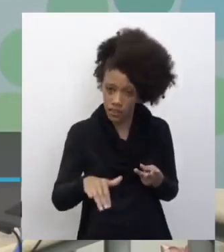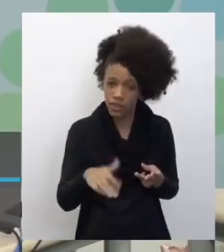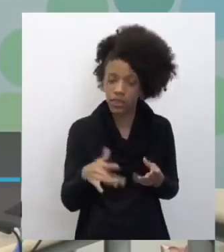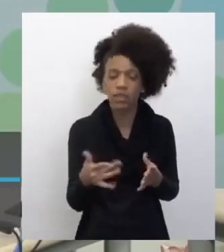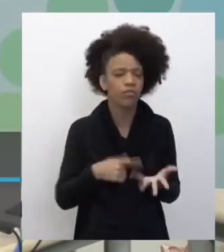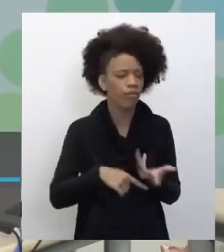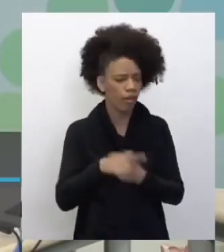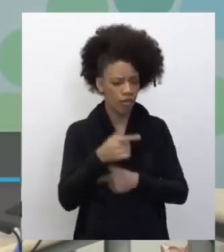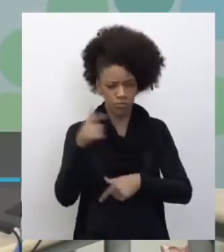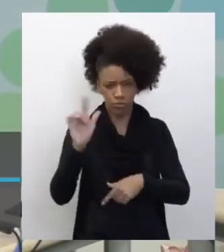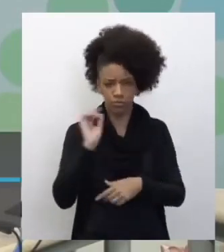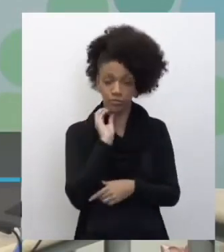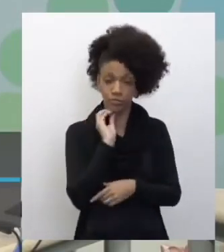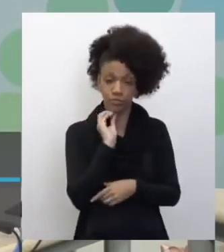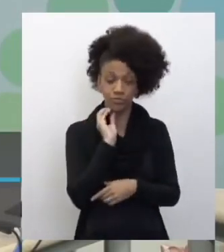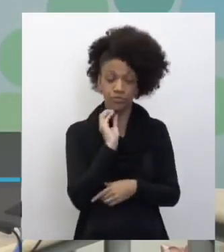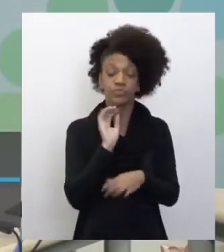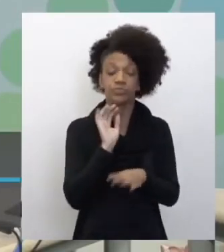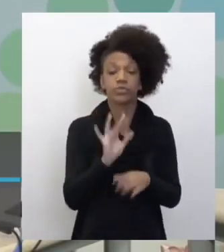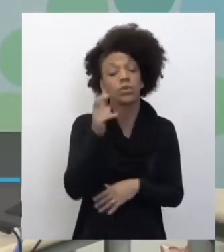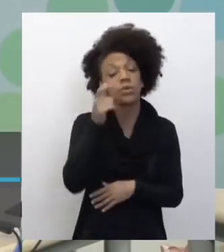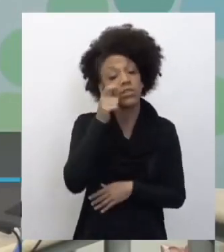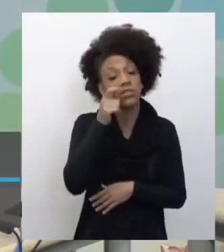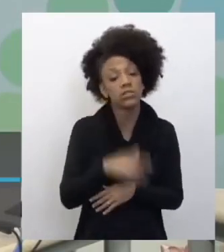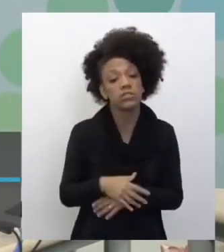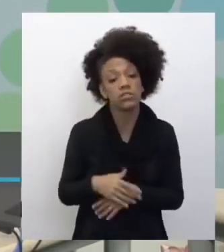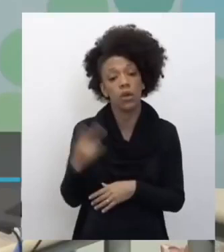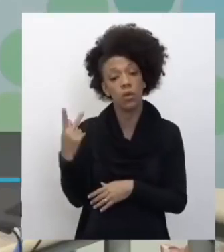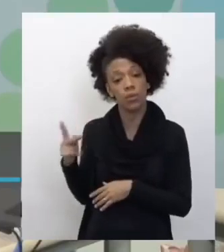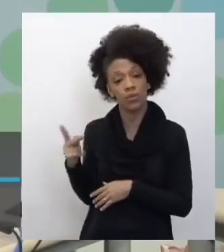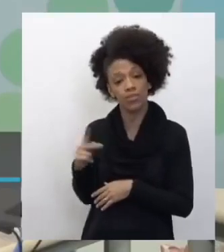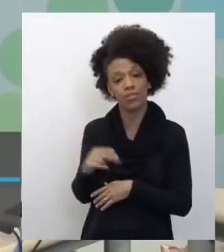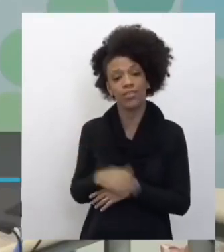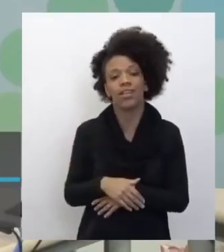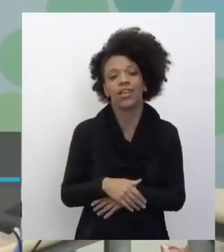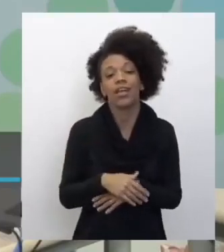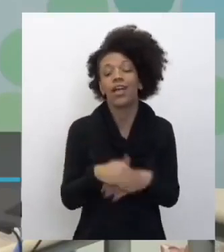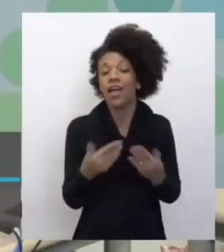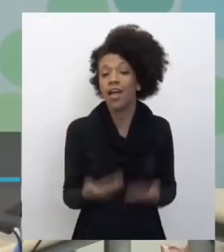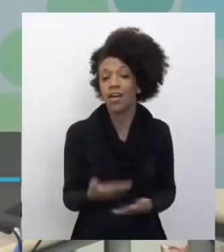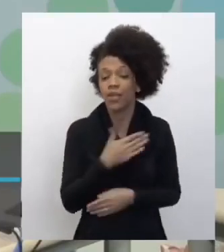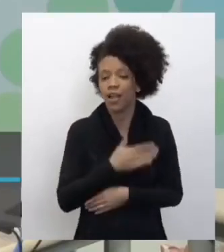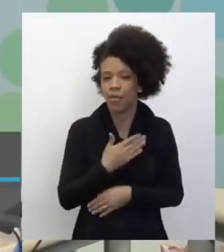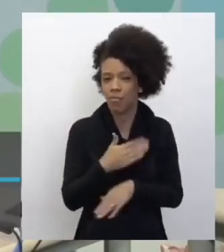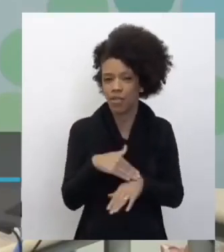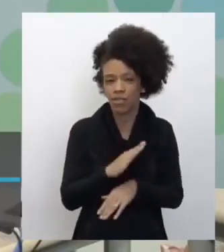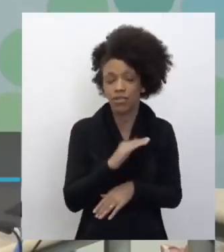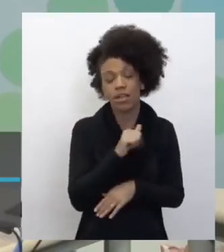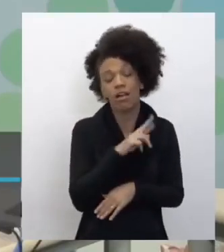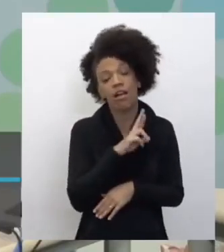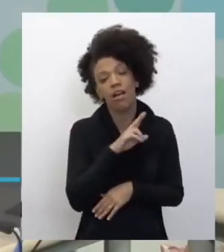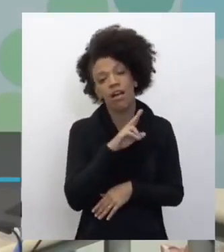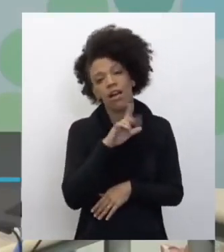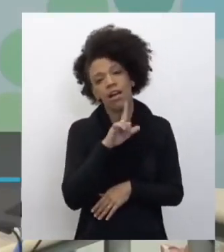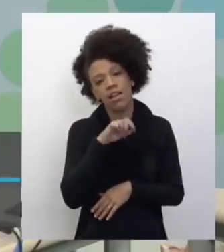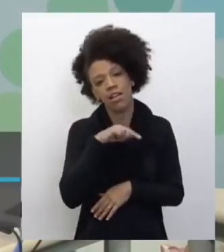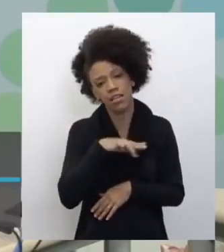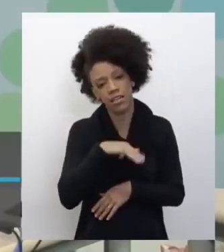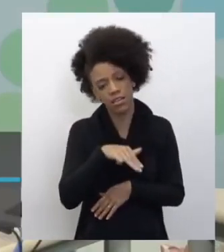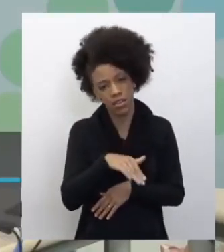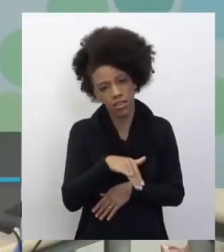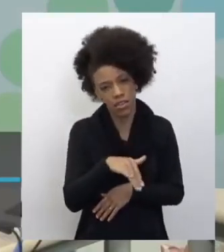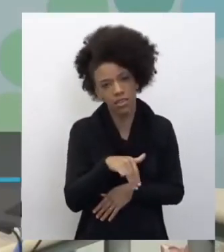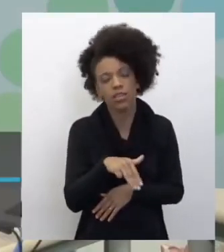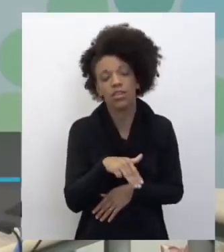tá? Então, é bem interessante. O meu personagem na comédia dell'arte é o Arlequim. E geralmente é assim, quando